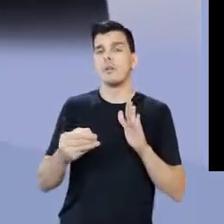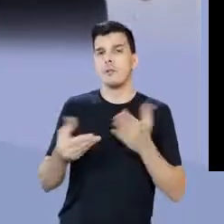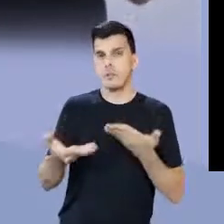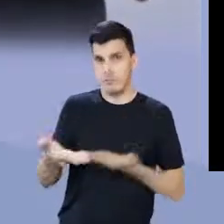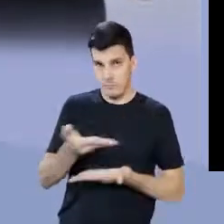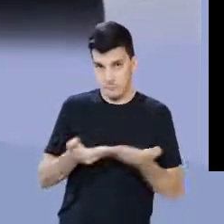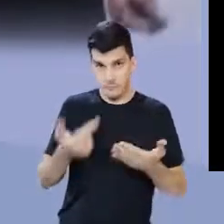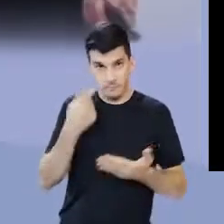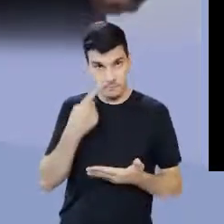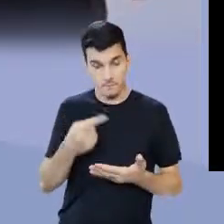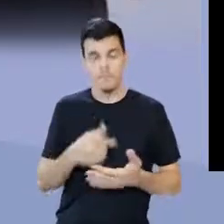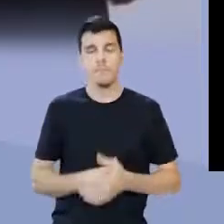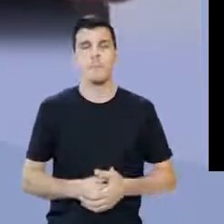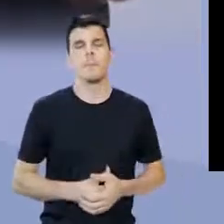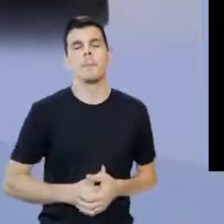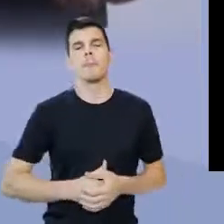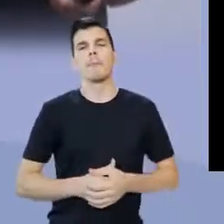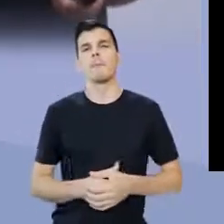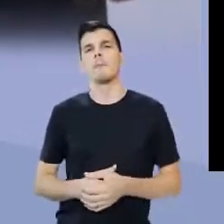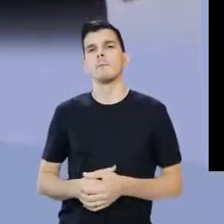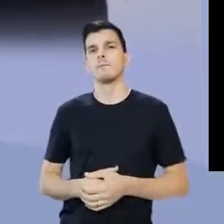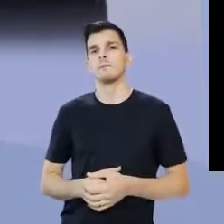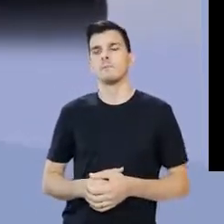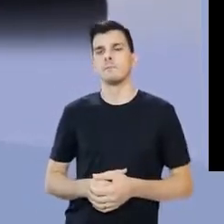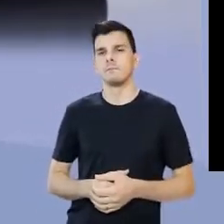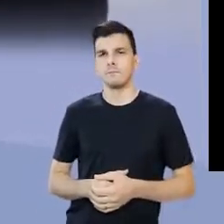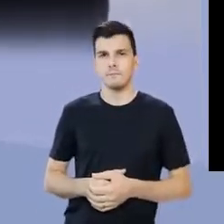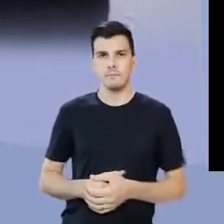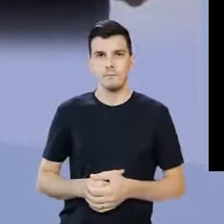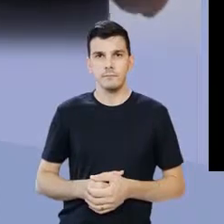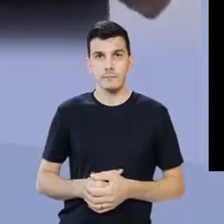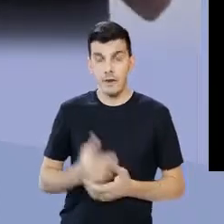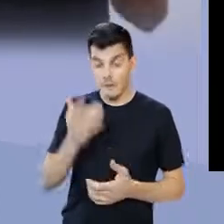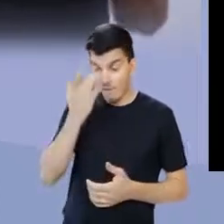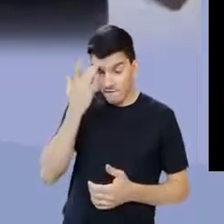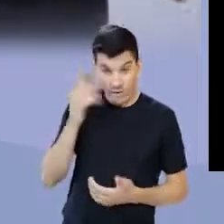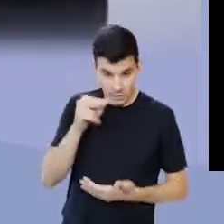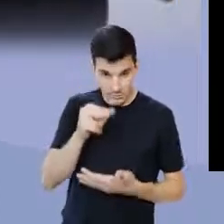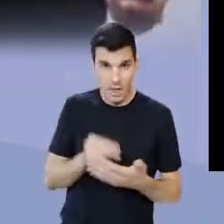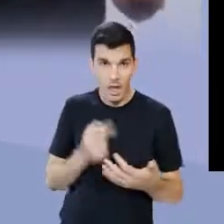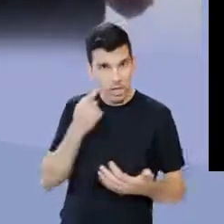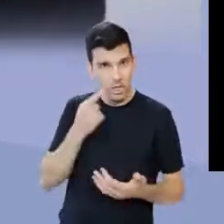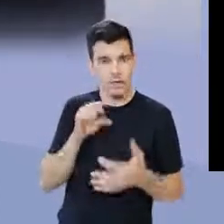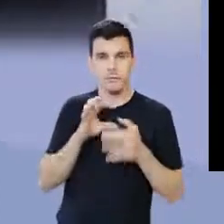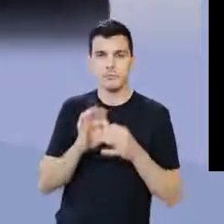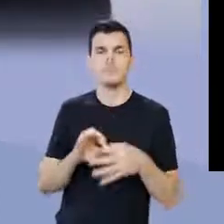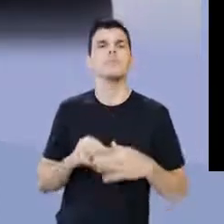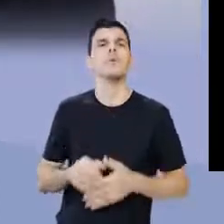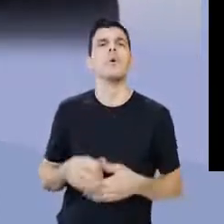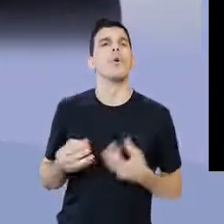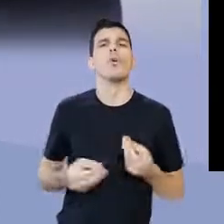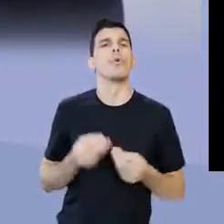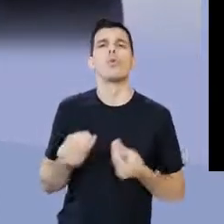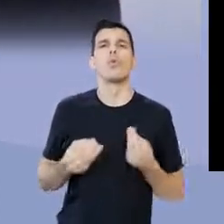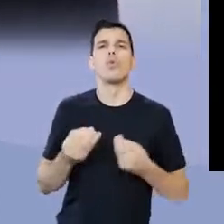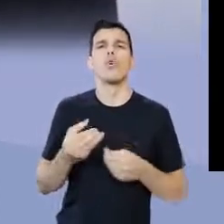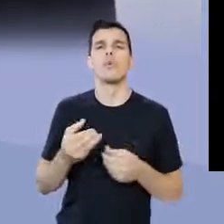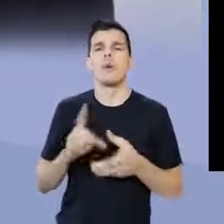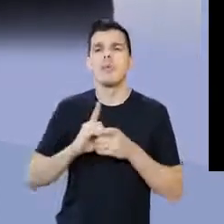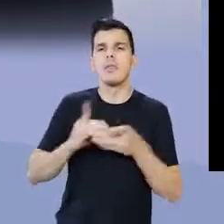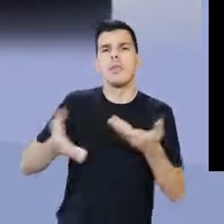prática democrática. Meu, uma sopinha de minhoca, facinho. Como é que era a